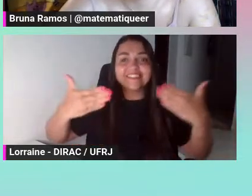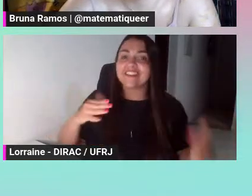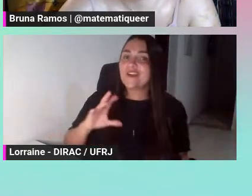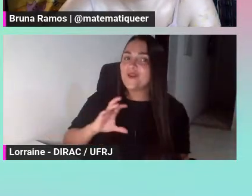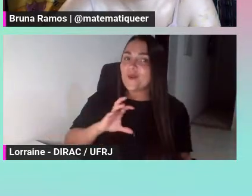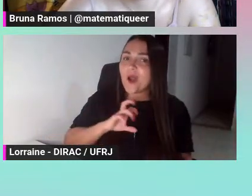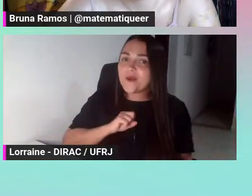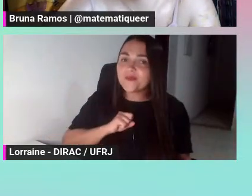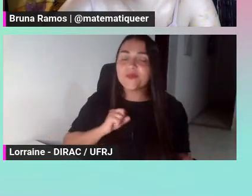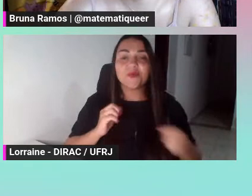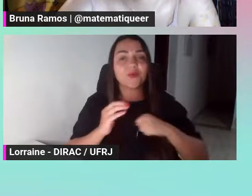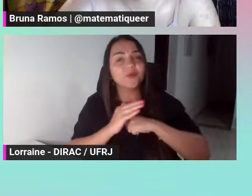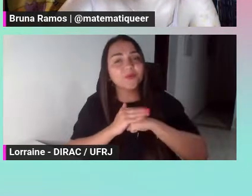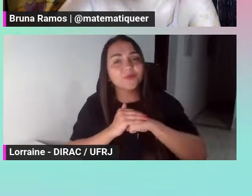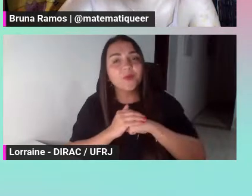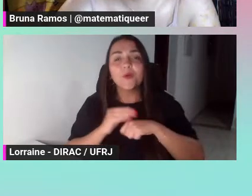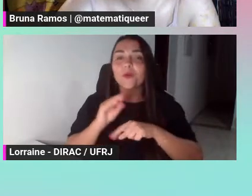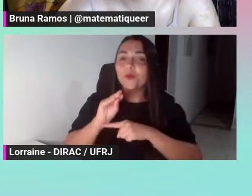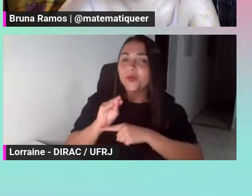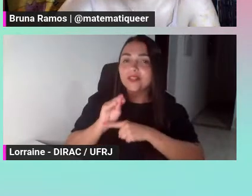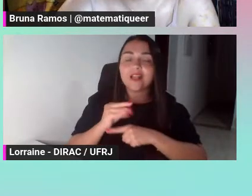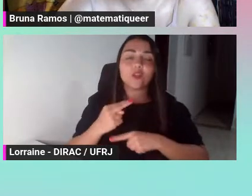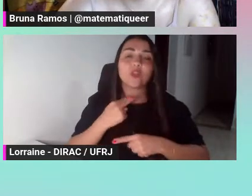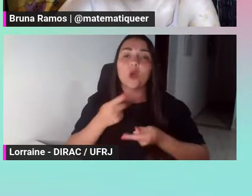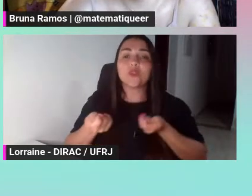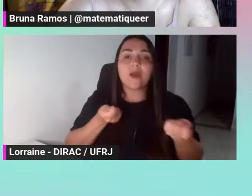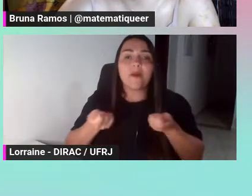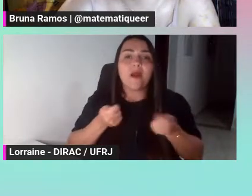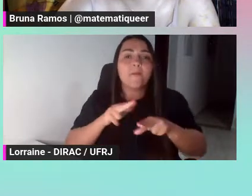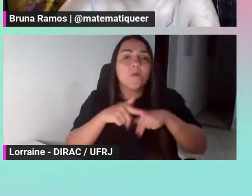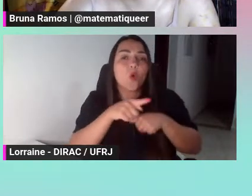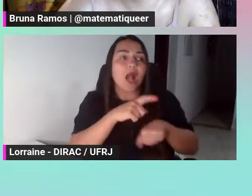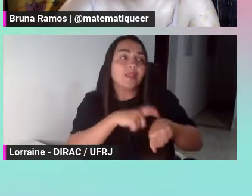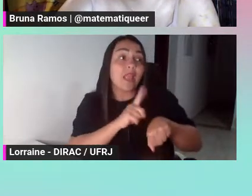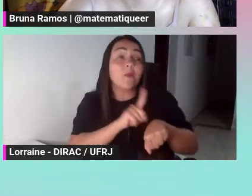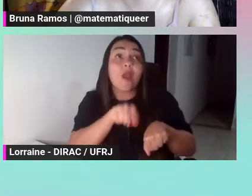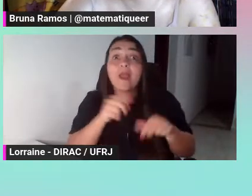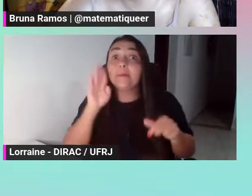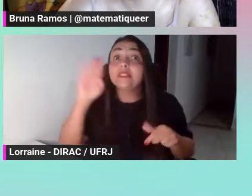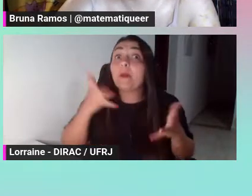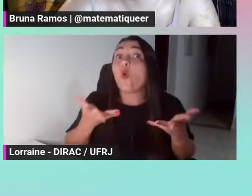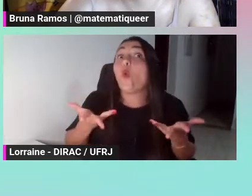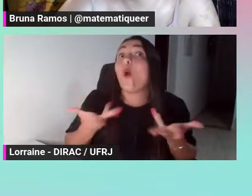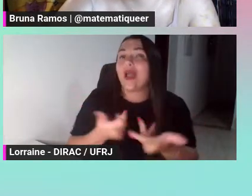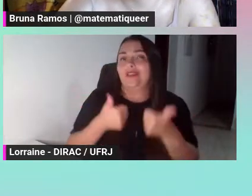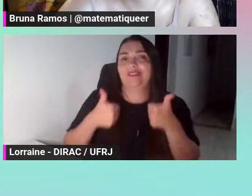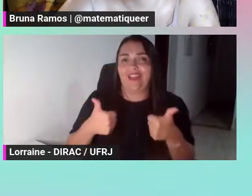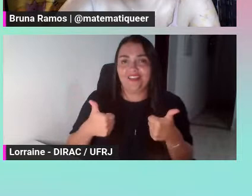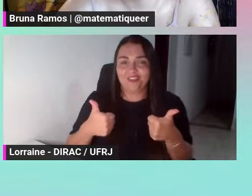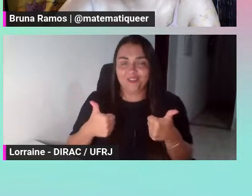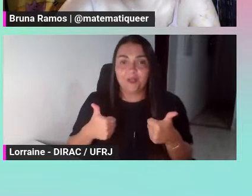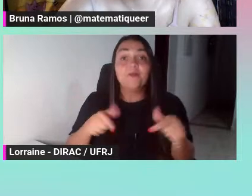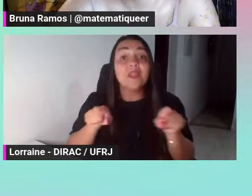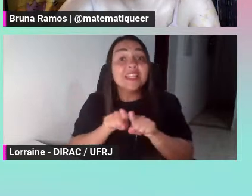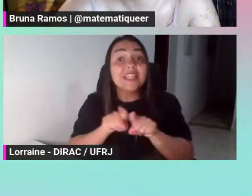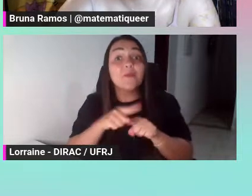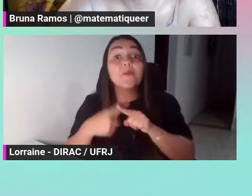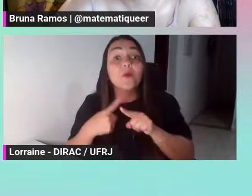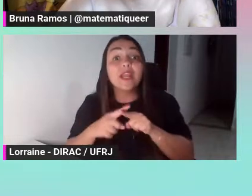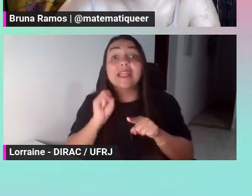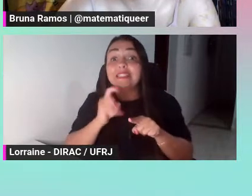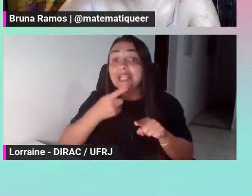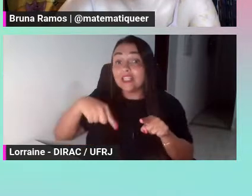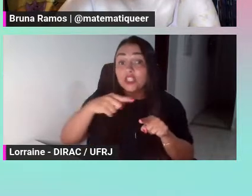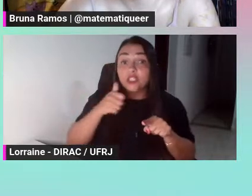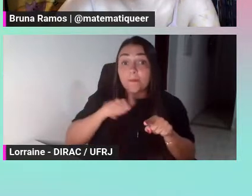o cuidado, não se mede por tempo, se mede pela qualidade. Tá? E também porque se a gente não está feliz,